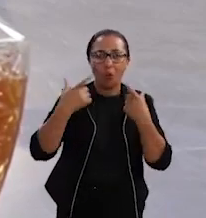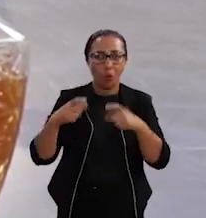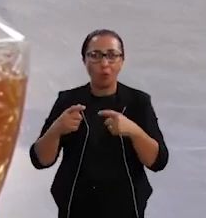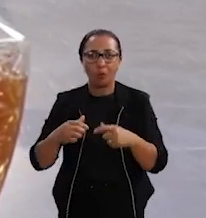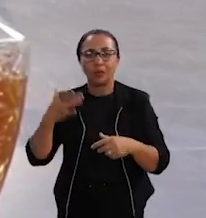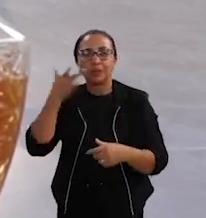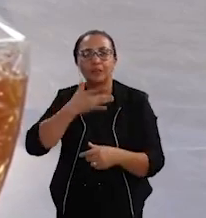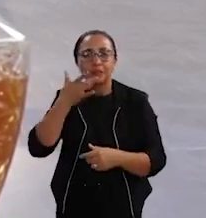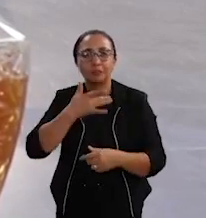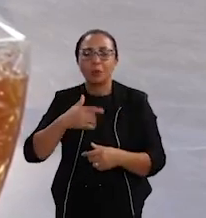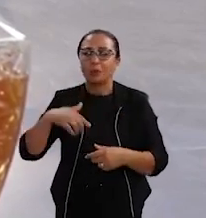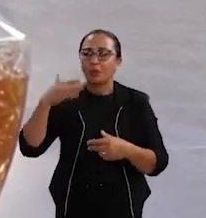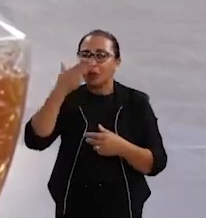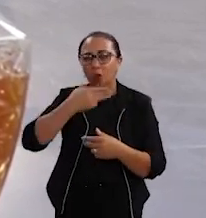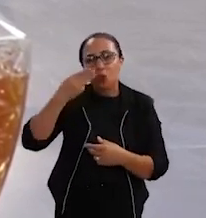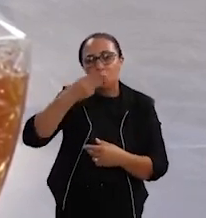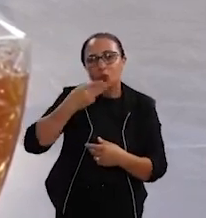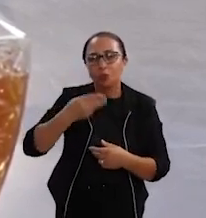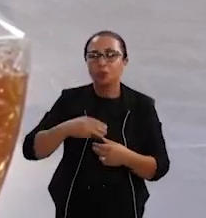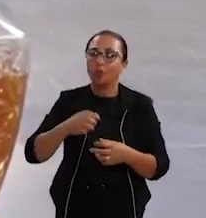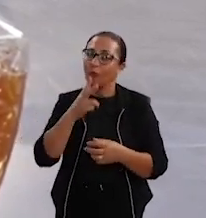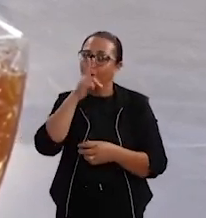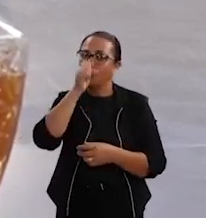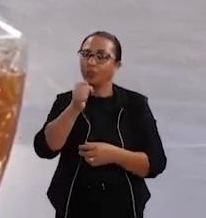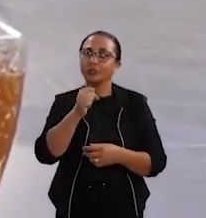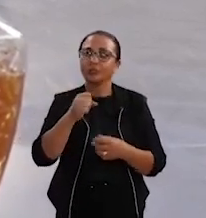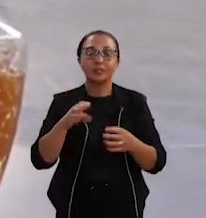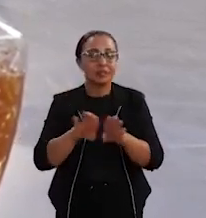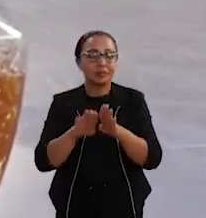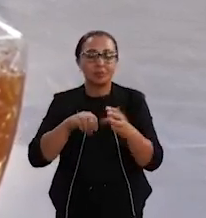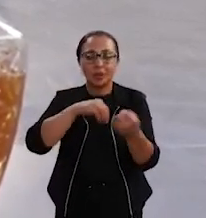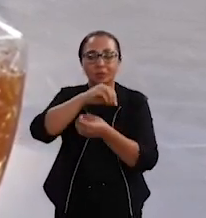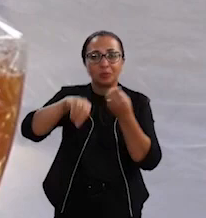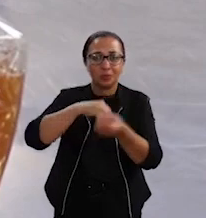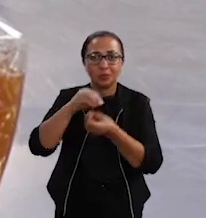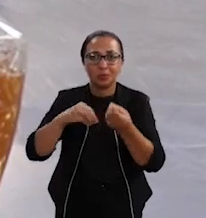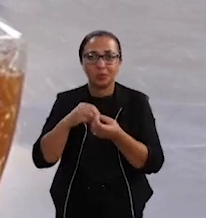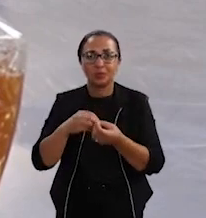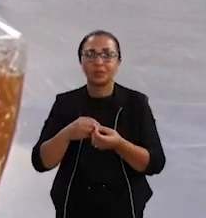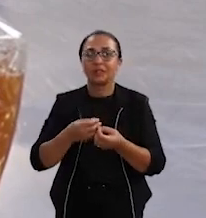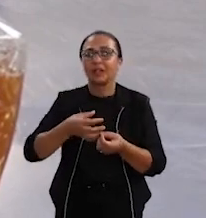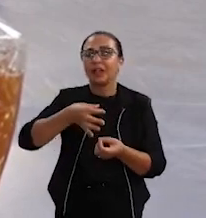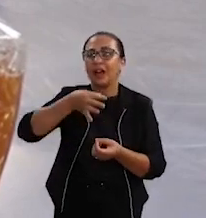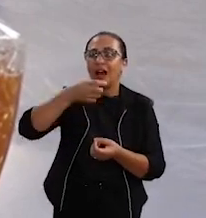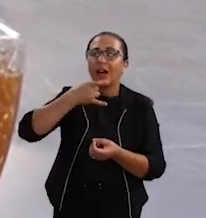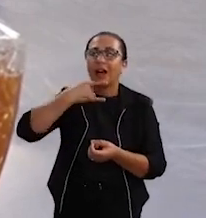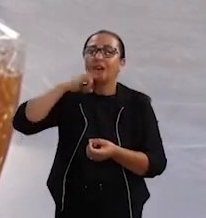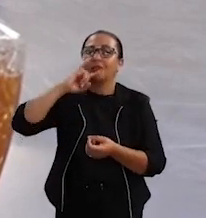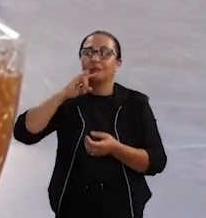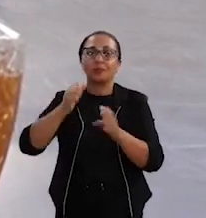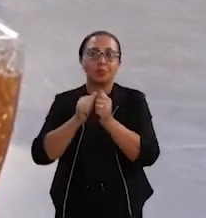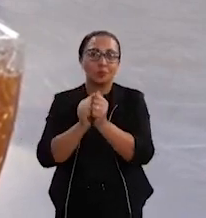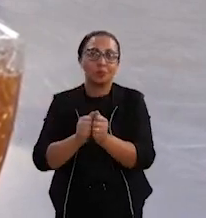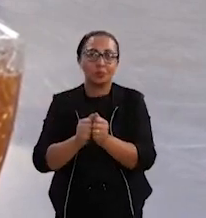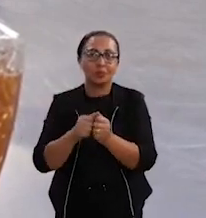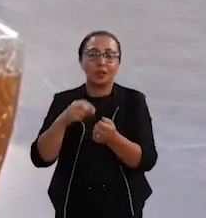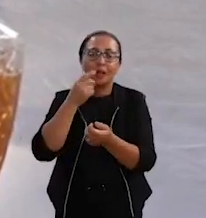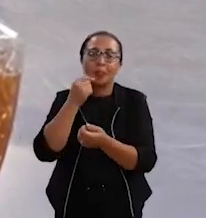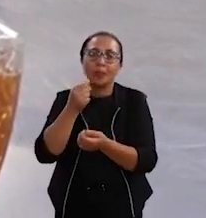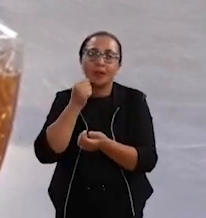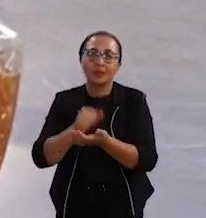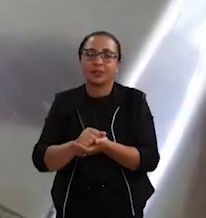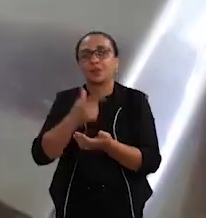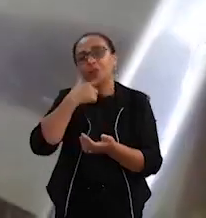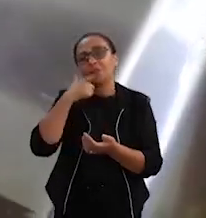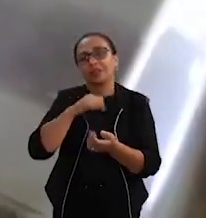os quais o sabor adocicado foi mais acentuado, bem como a mistura do sabor alcoólico com o salgado do